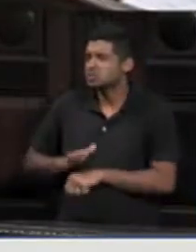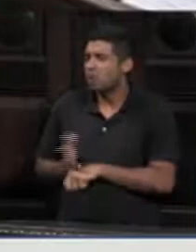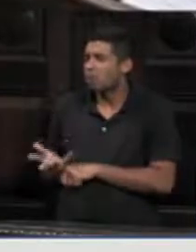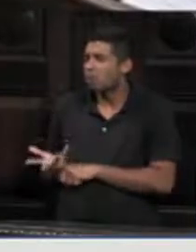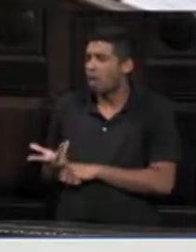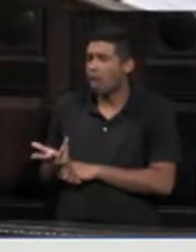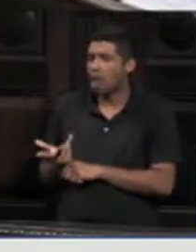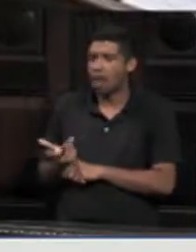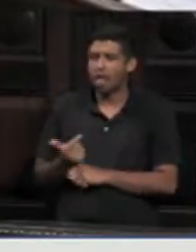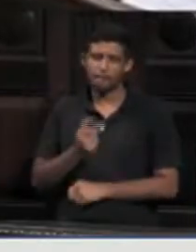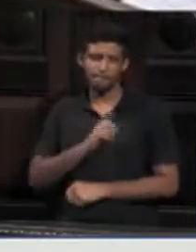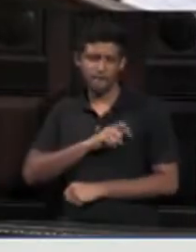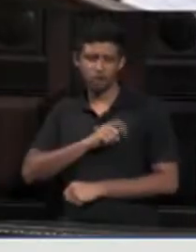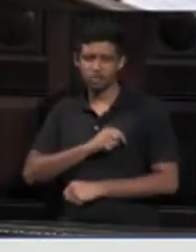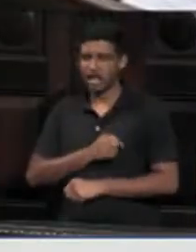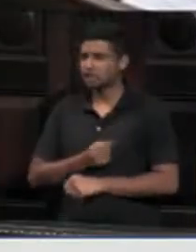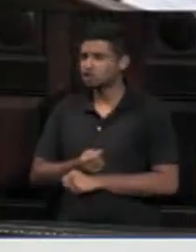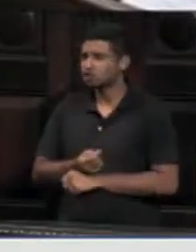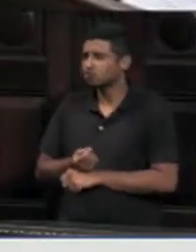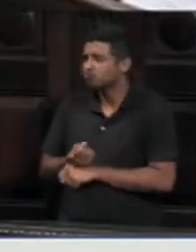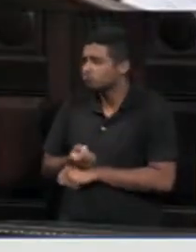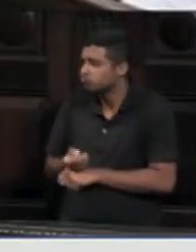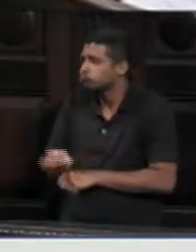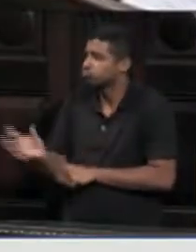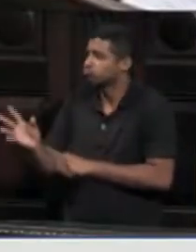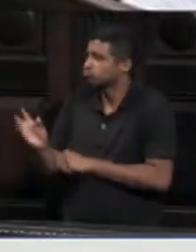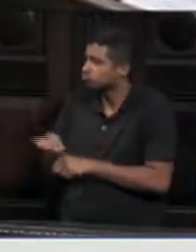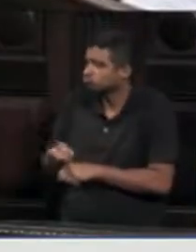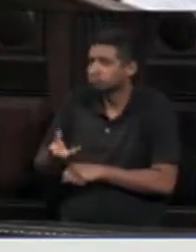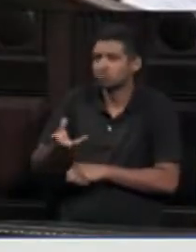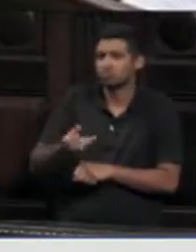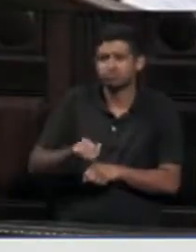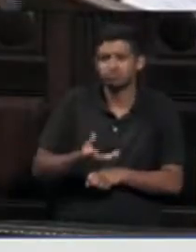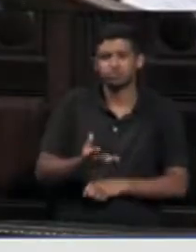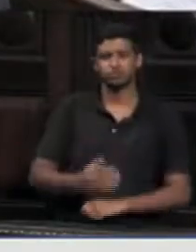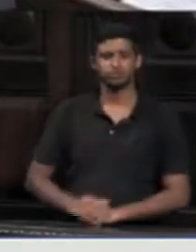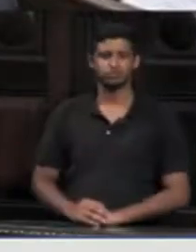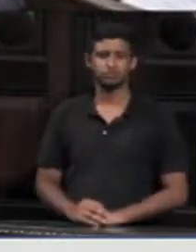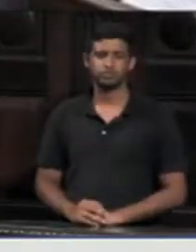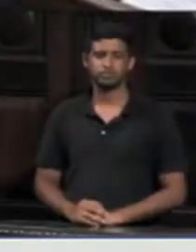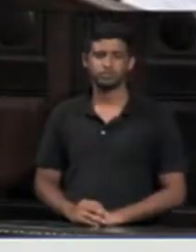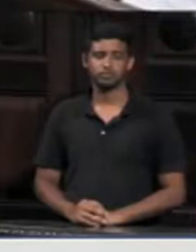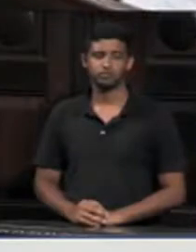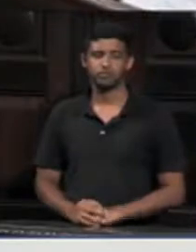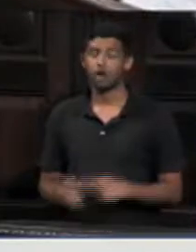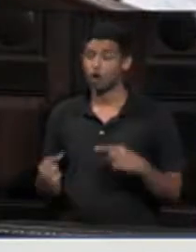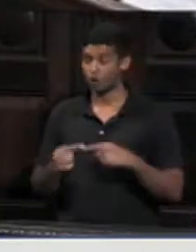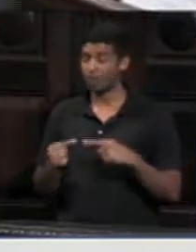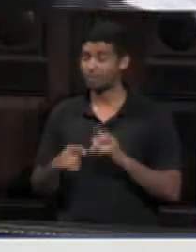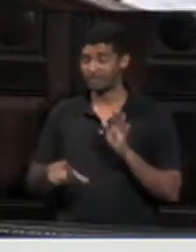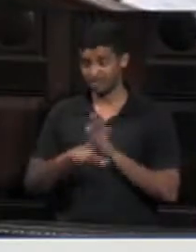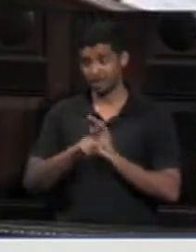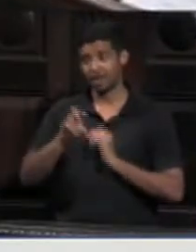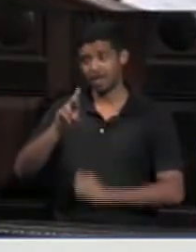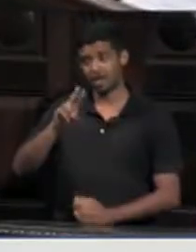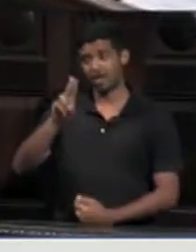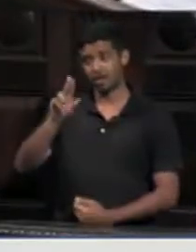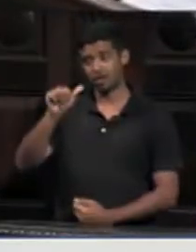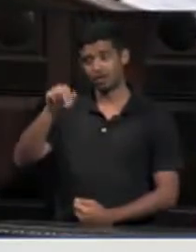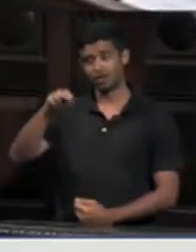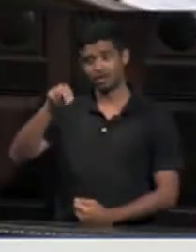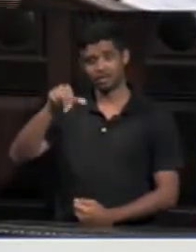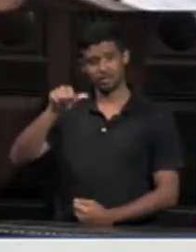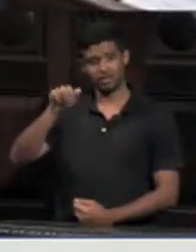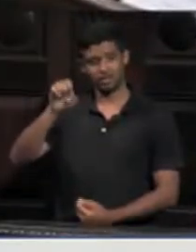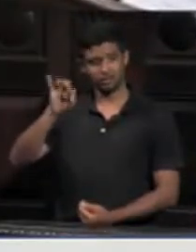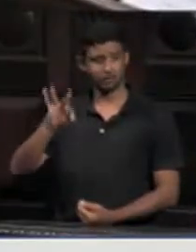e que, por vezes, alguns só compreendem quando são atingidos. E é o caso da Lei Rouanet e o discurso aqui